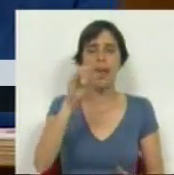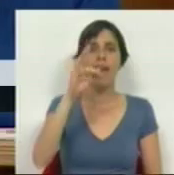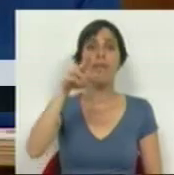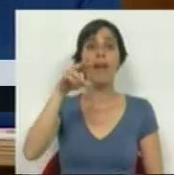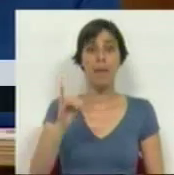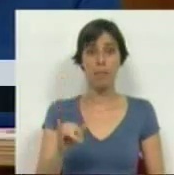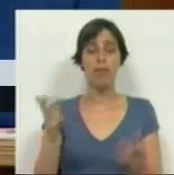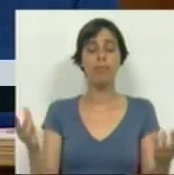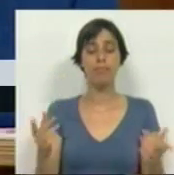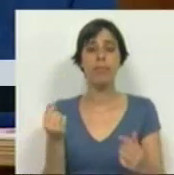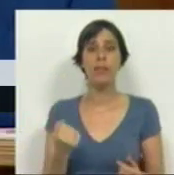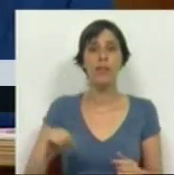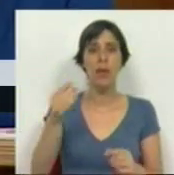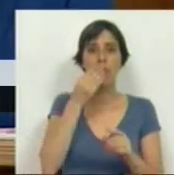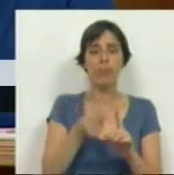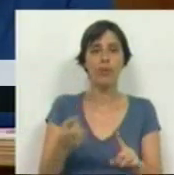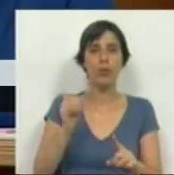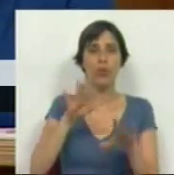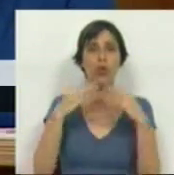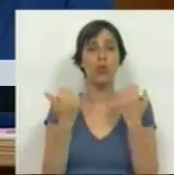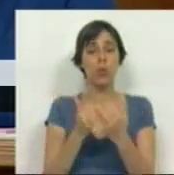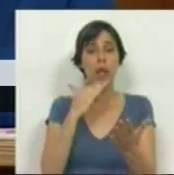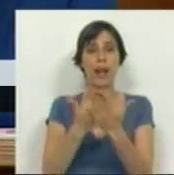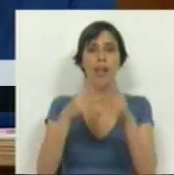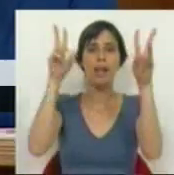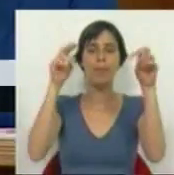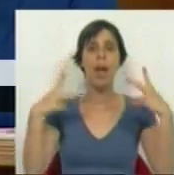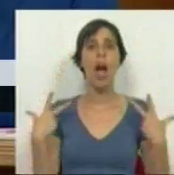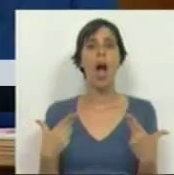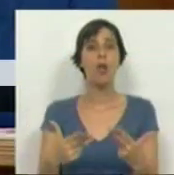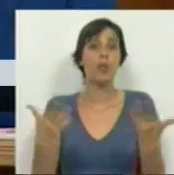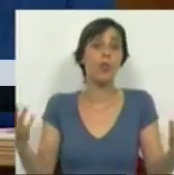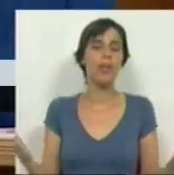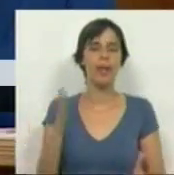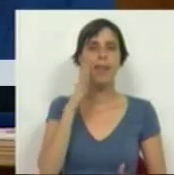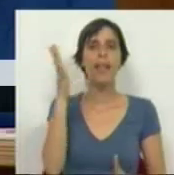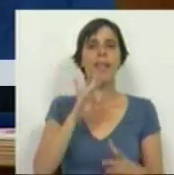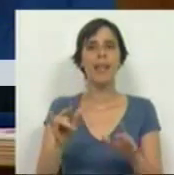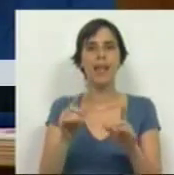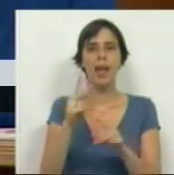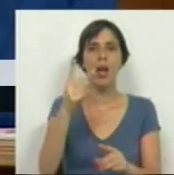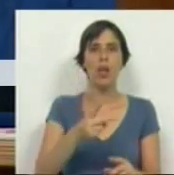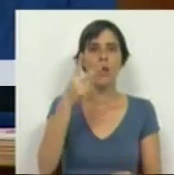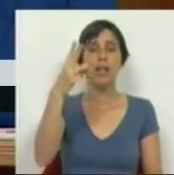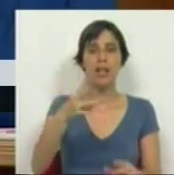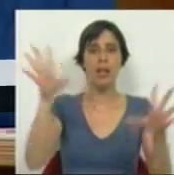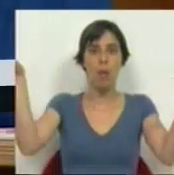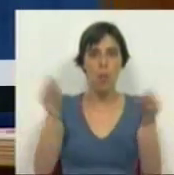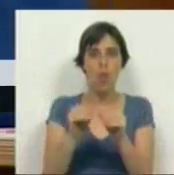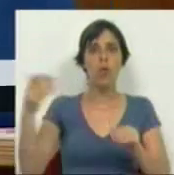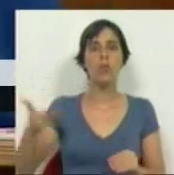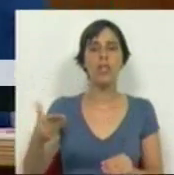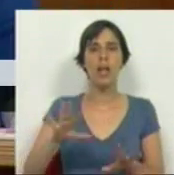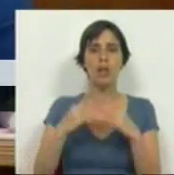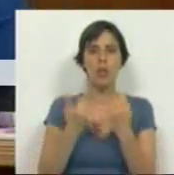FMI, é que a violenta engenharia social a que deram o nome de austeridade, tentando comprimir em 2 ou 3 anos os